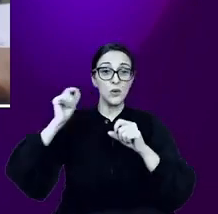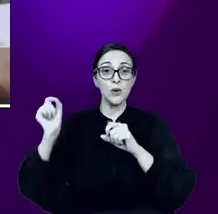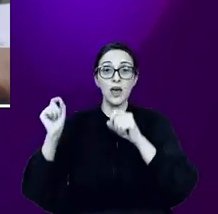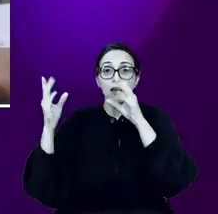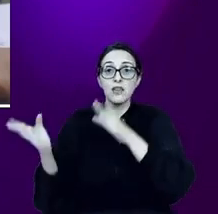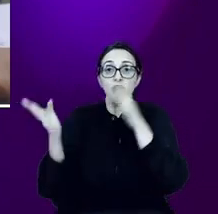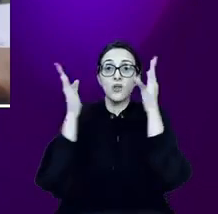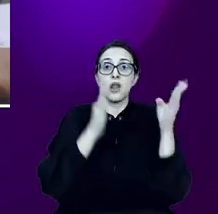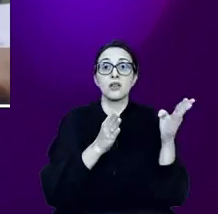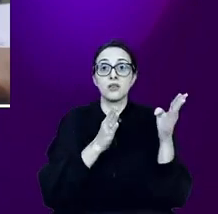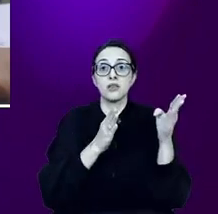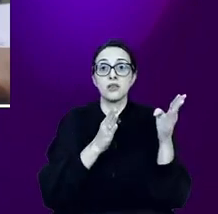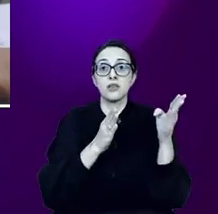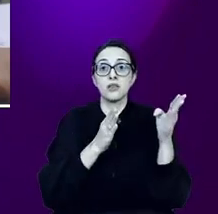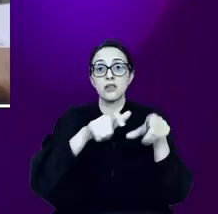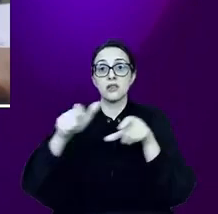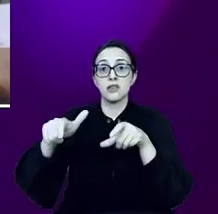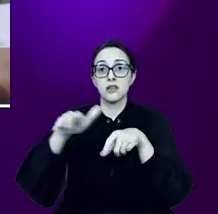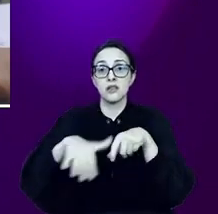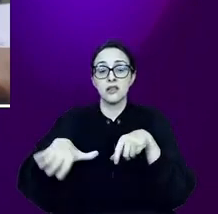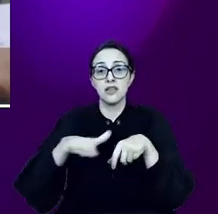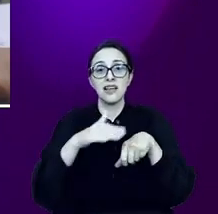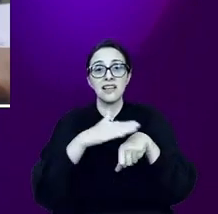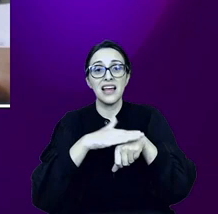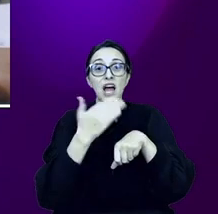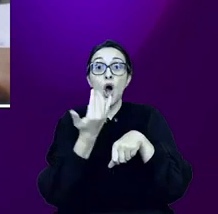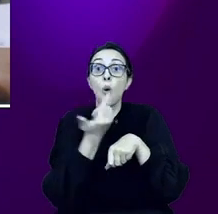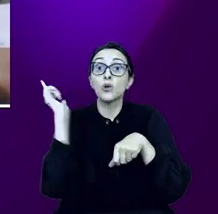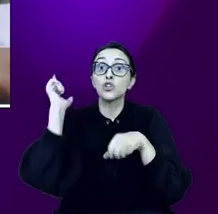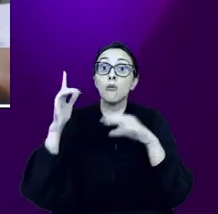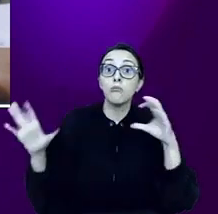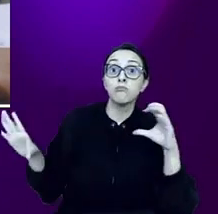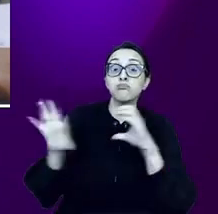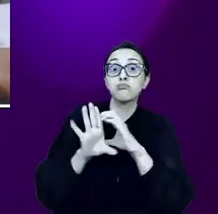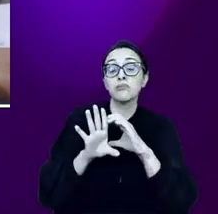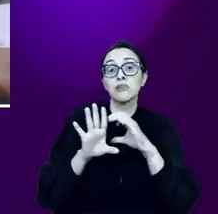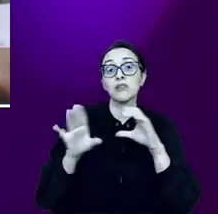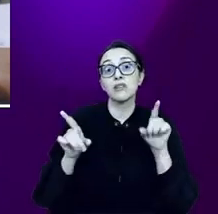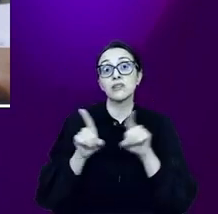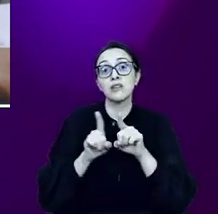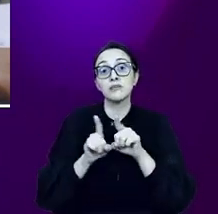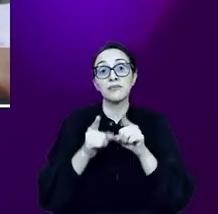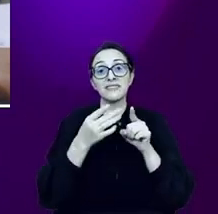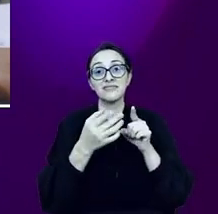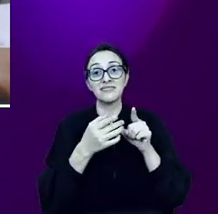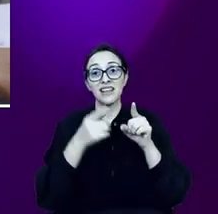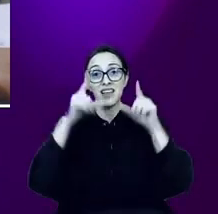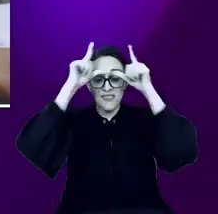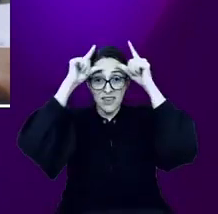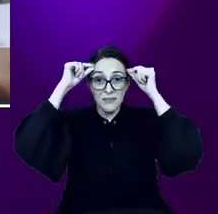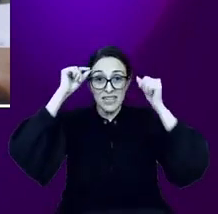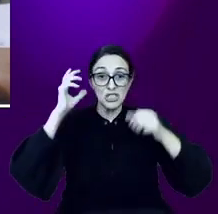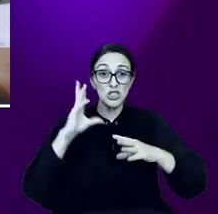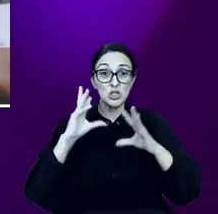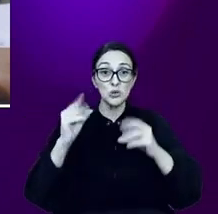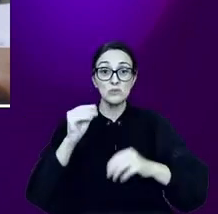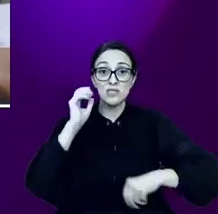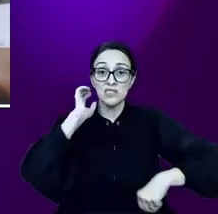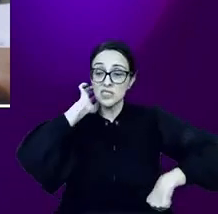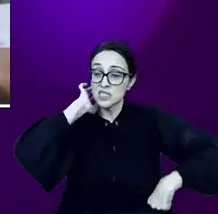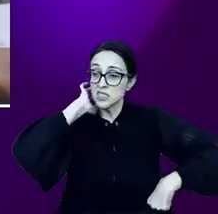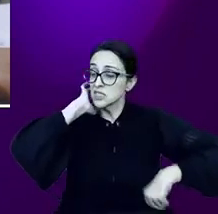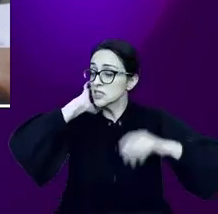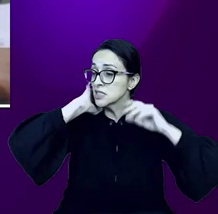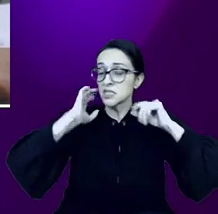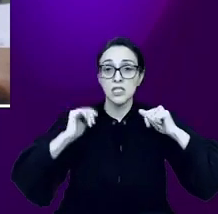dele, o pessoal do resgate trazendo outro traumatismo. Veja a cara da enfermeira, né? Todo mundo ali já